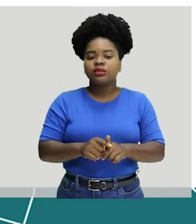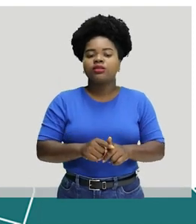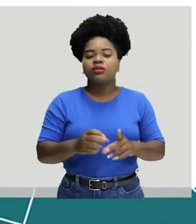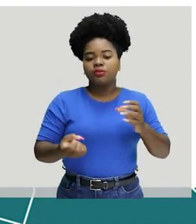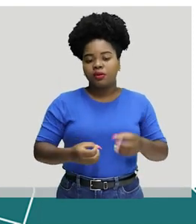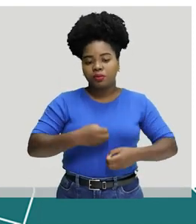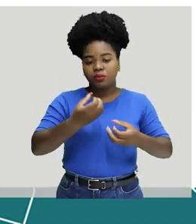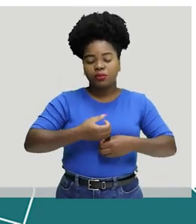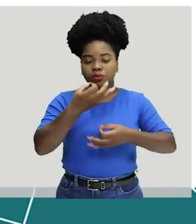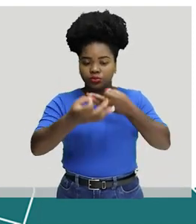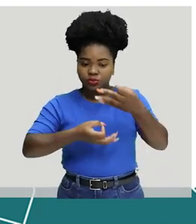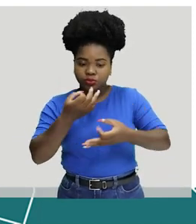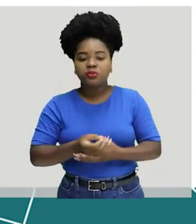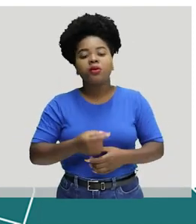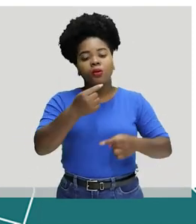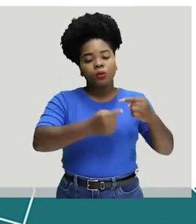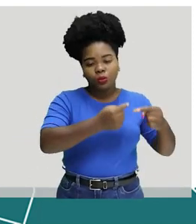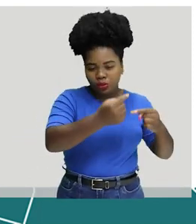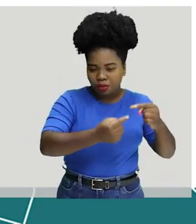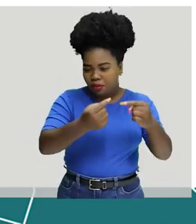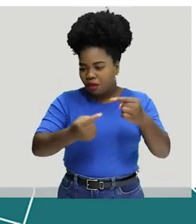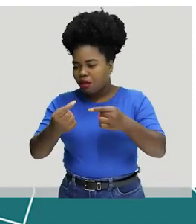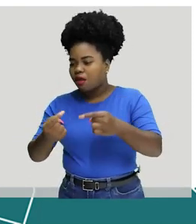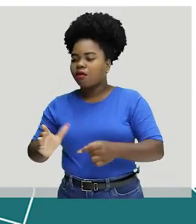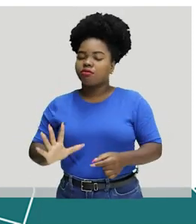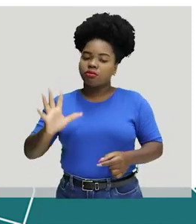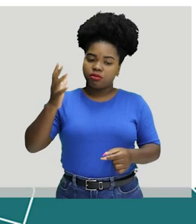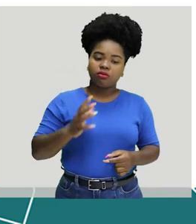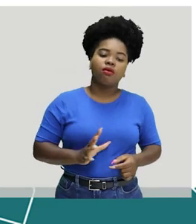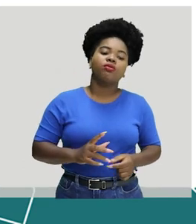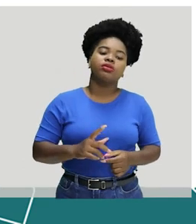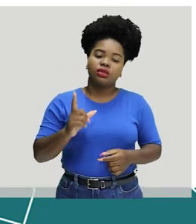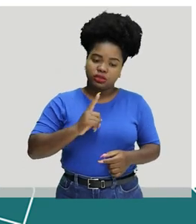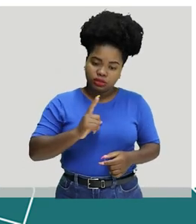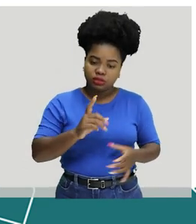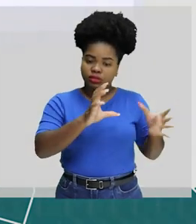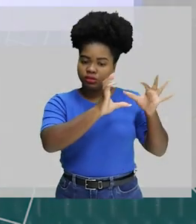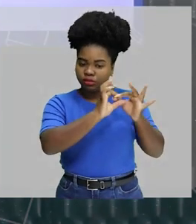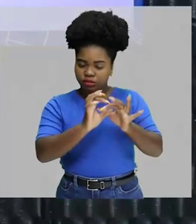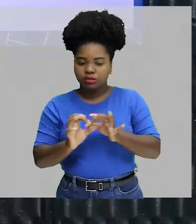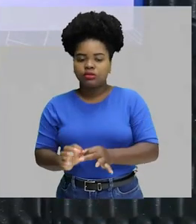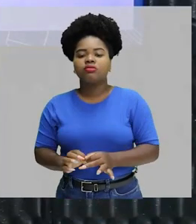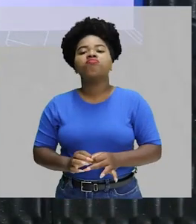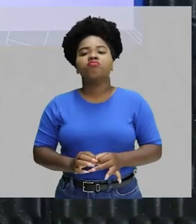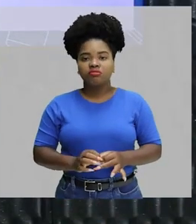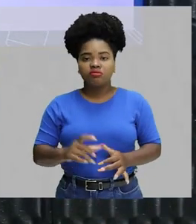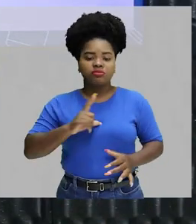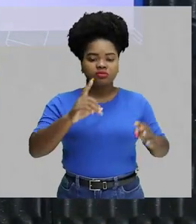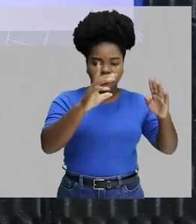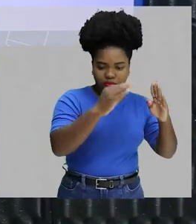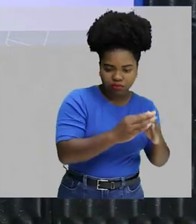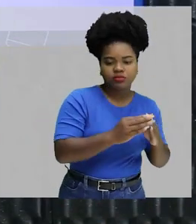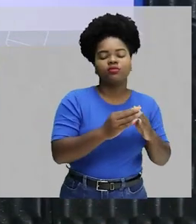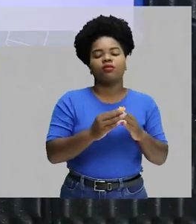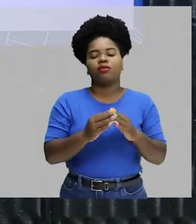existe no nosso meio faz parte do nosso dia a dia estamos vivendo isso em casa na vizinhança